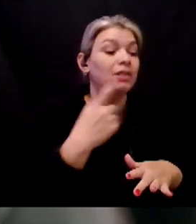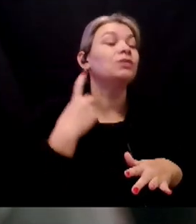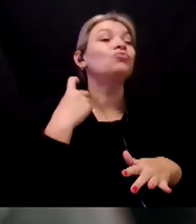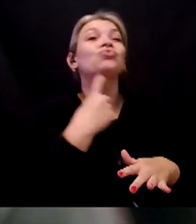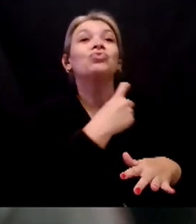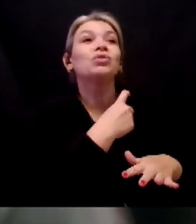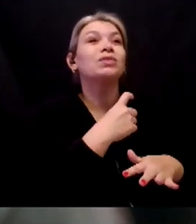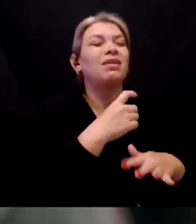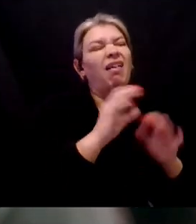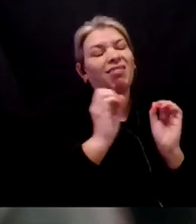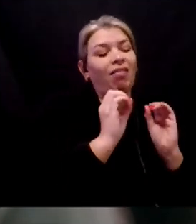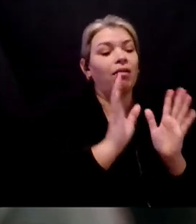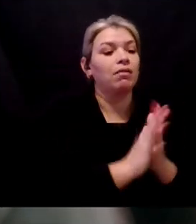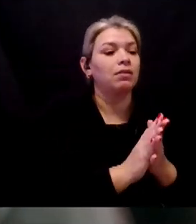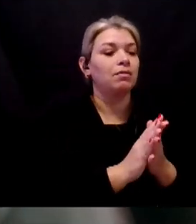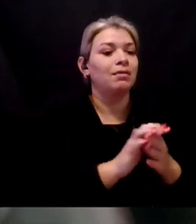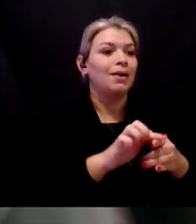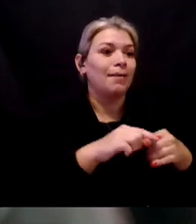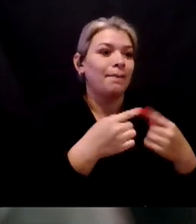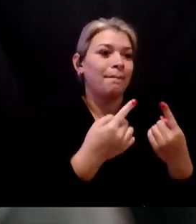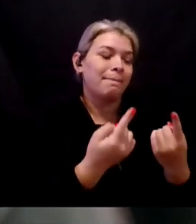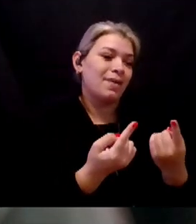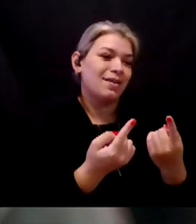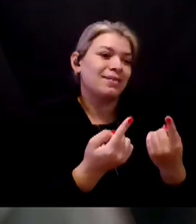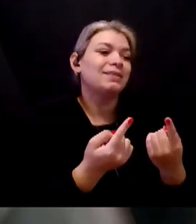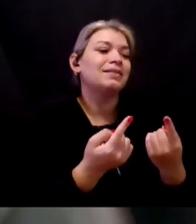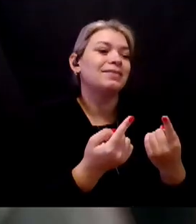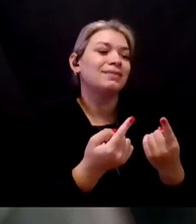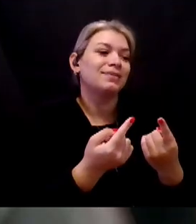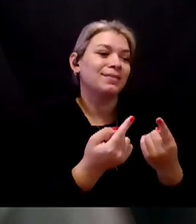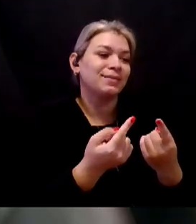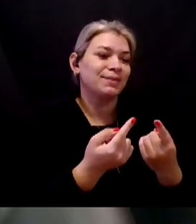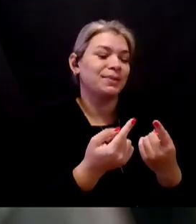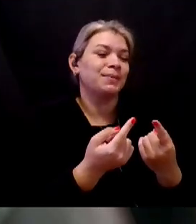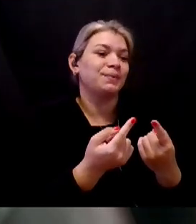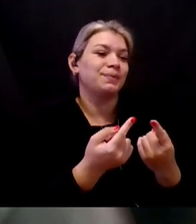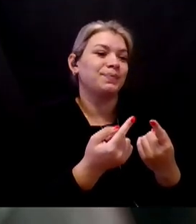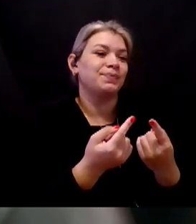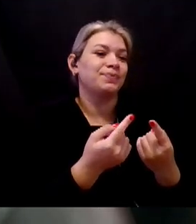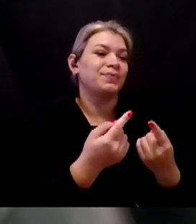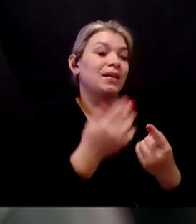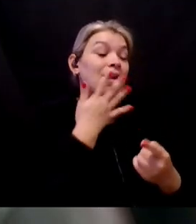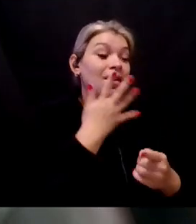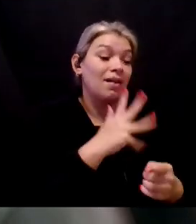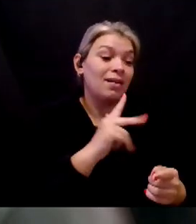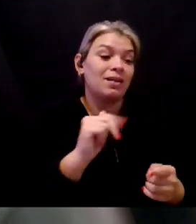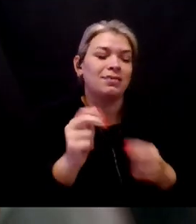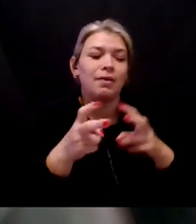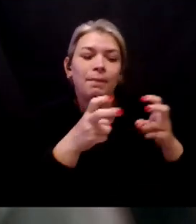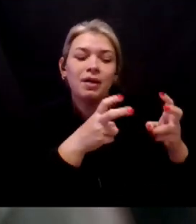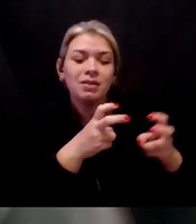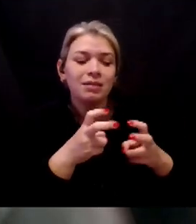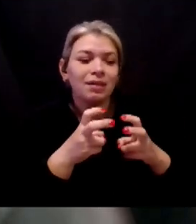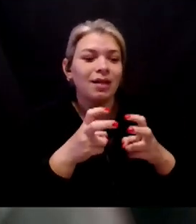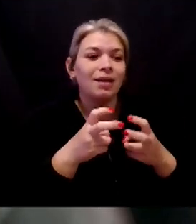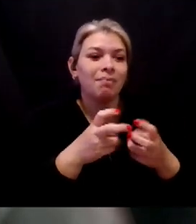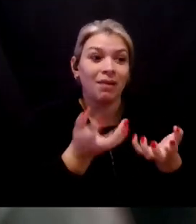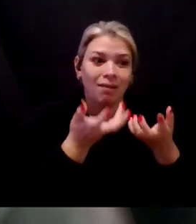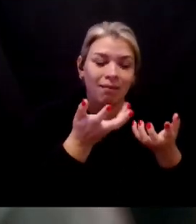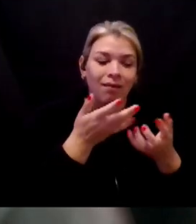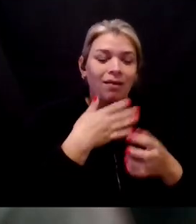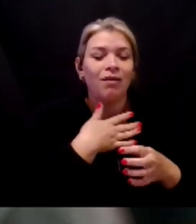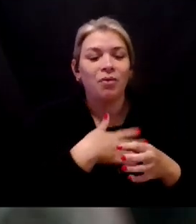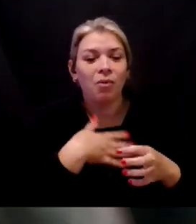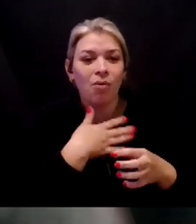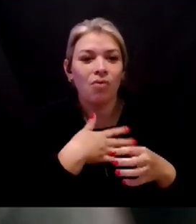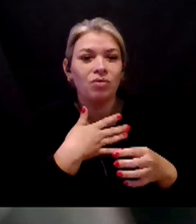nada. E as fragrâncias, sim, podem ser um componente ali que vão dar alergia, se não passados adequadamente.